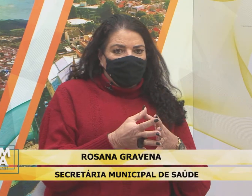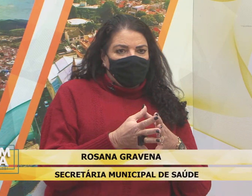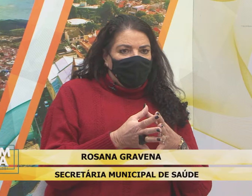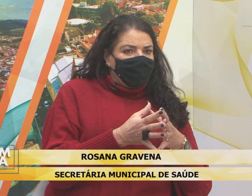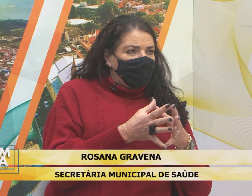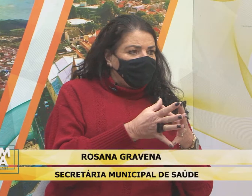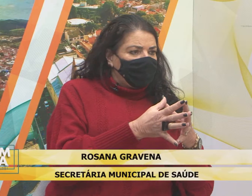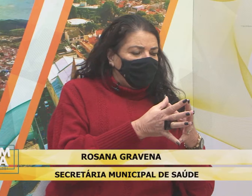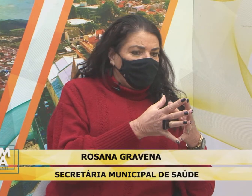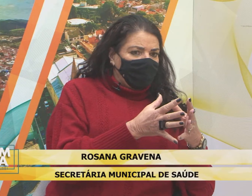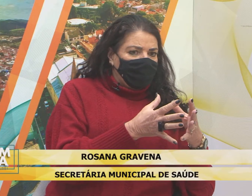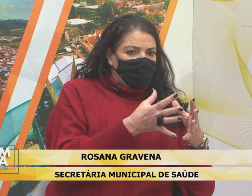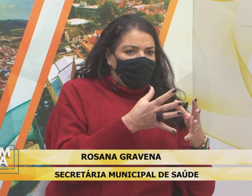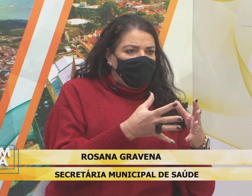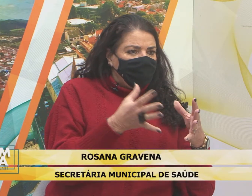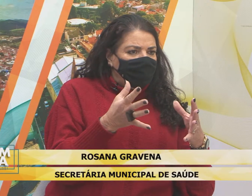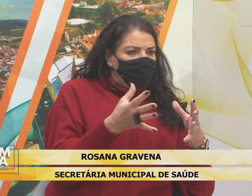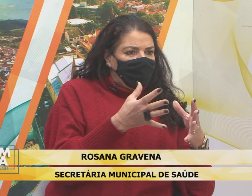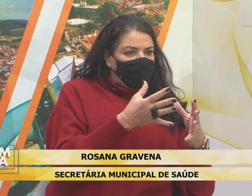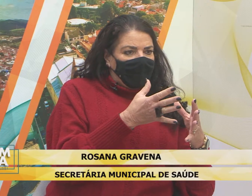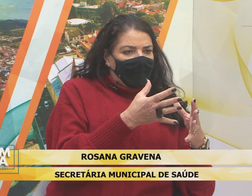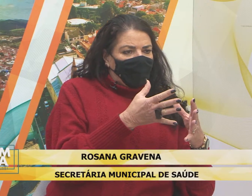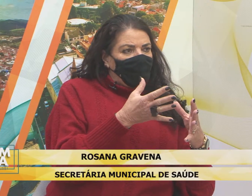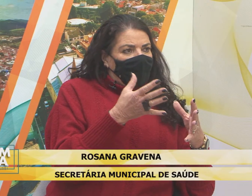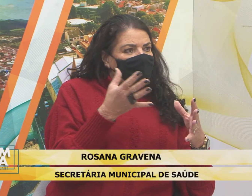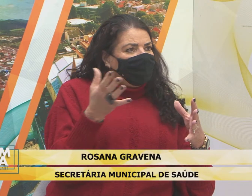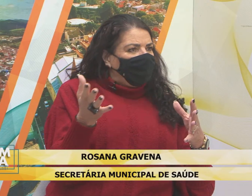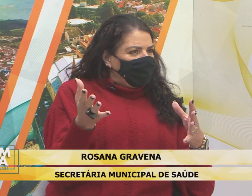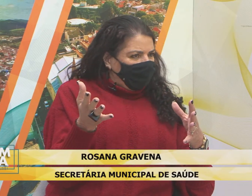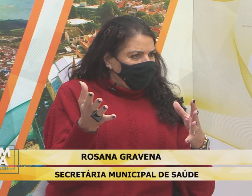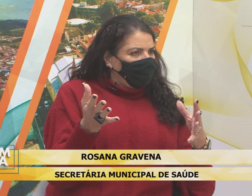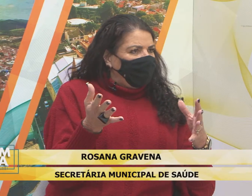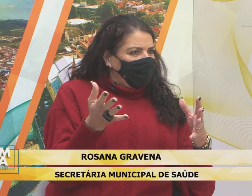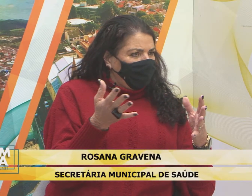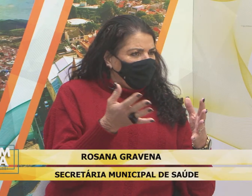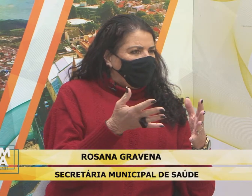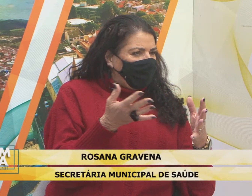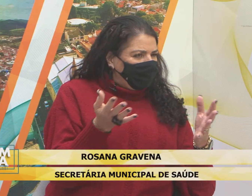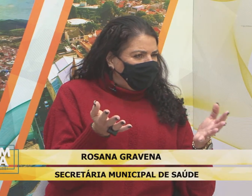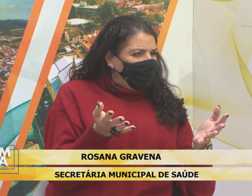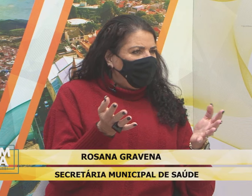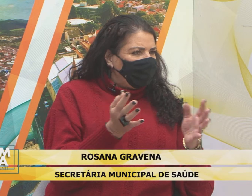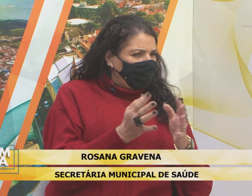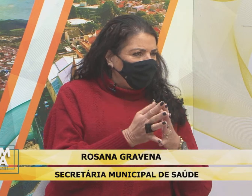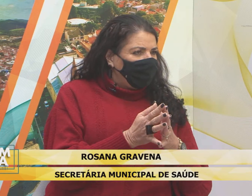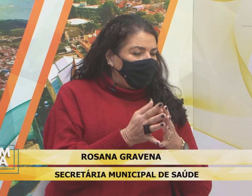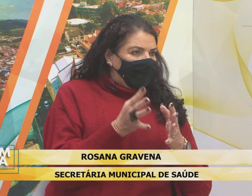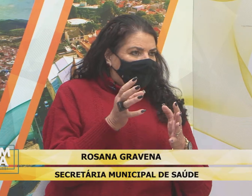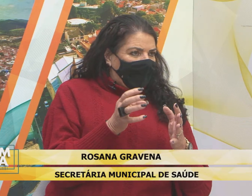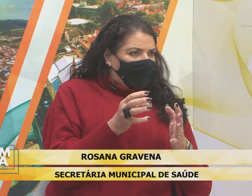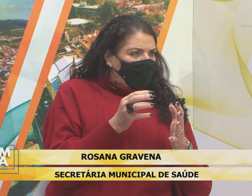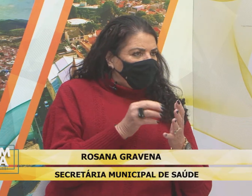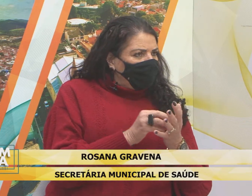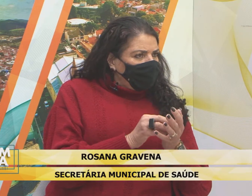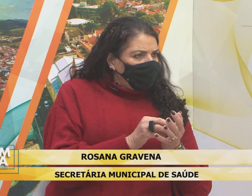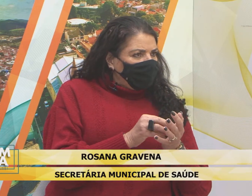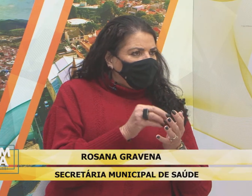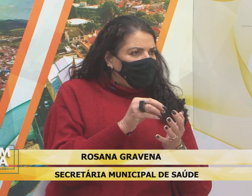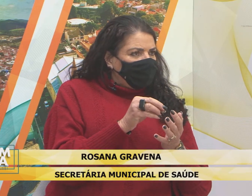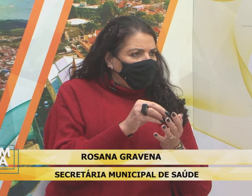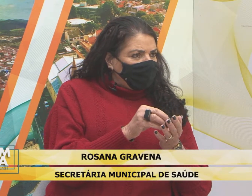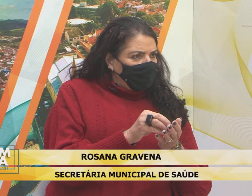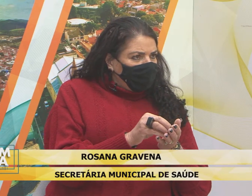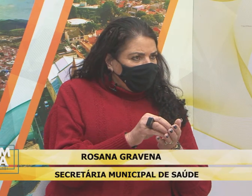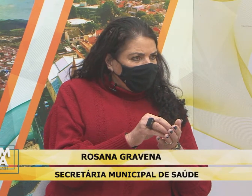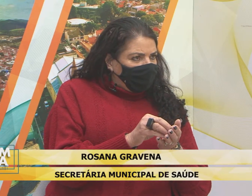gente não quer mais que assim, a gente tem que diminuir o asilamento, né, colocar em LPI as pessoas. O idoso, ele